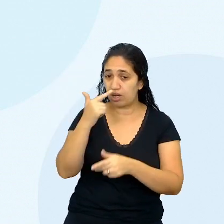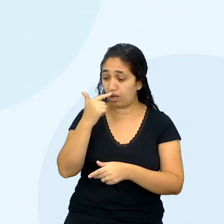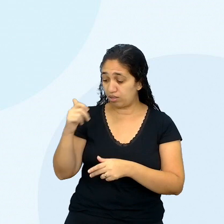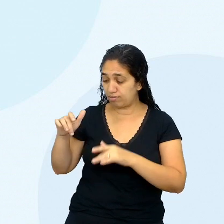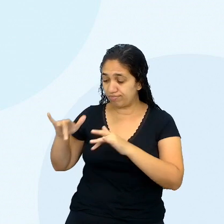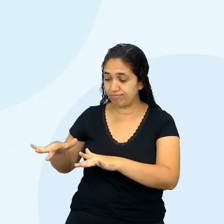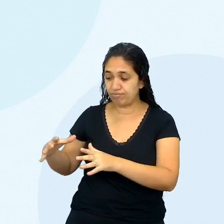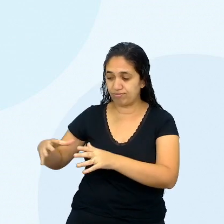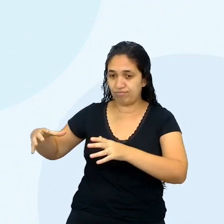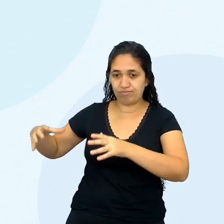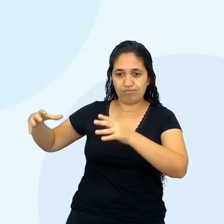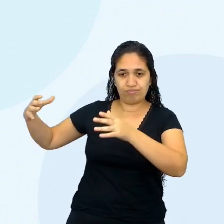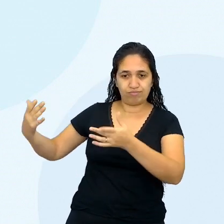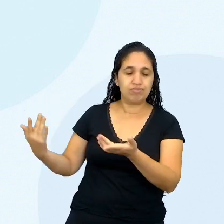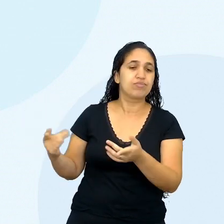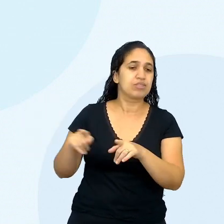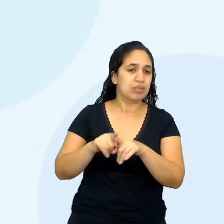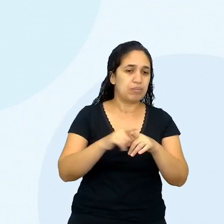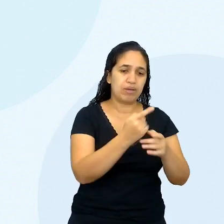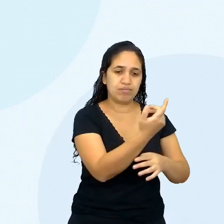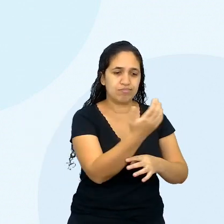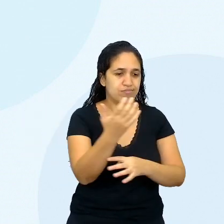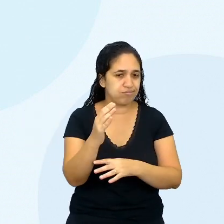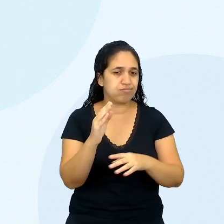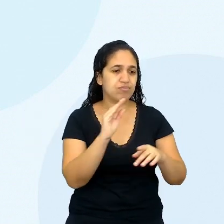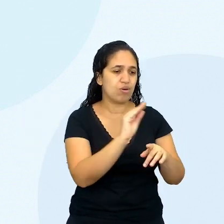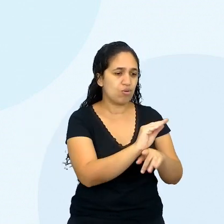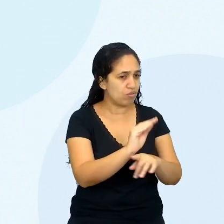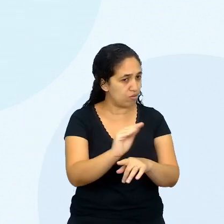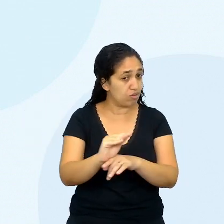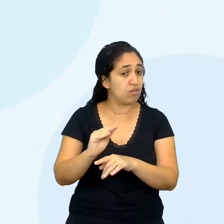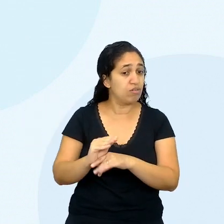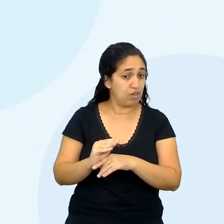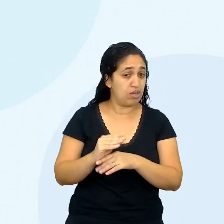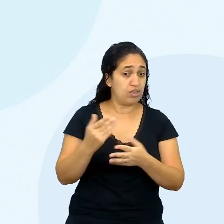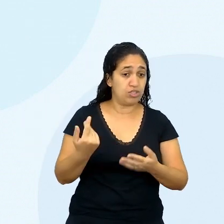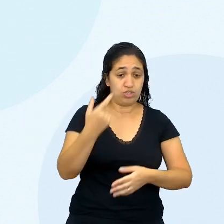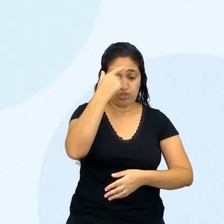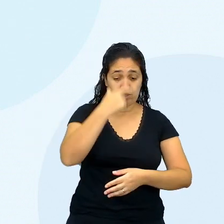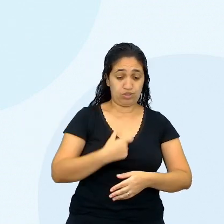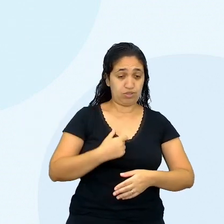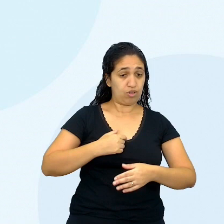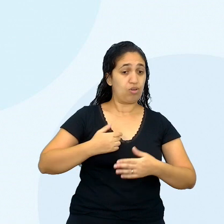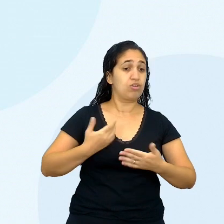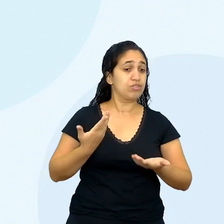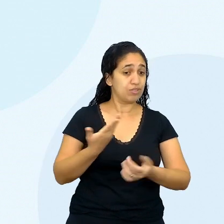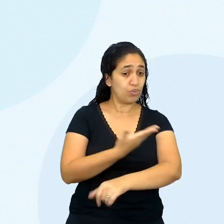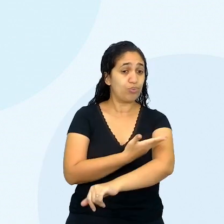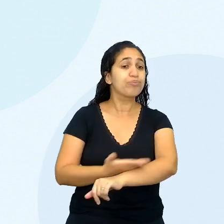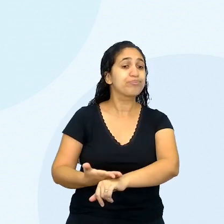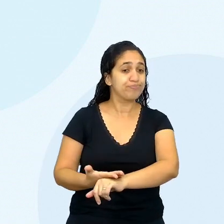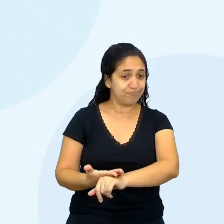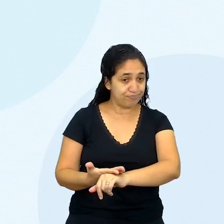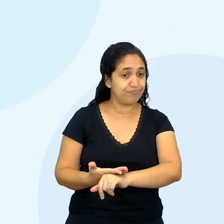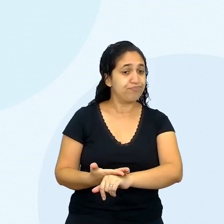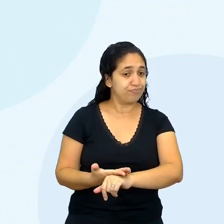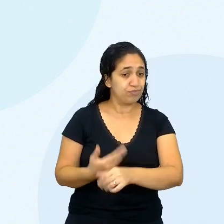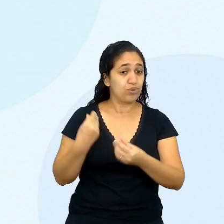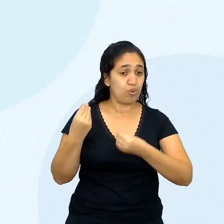sólidos e conservação da biodiversidade, que também remontam ao comportamento de nós mesmos, ao comportamento da sociedade.